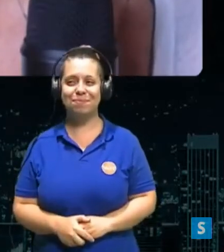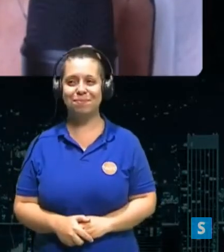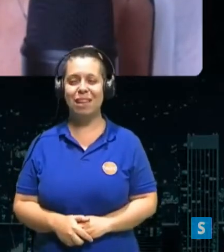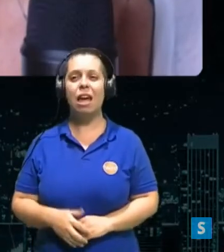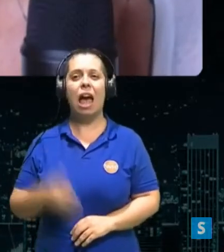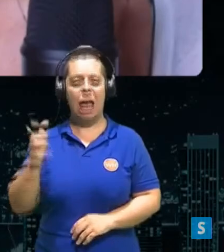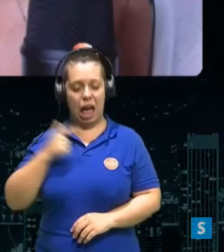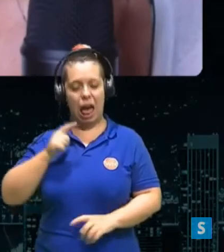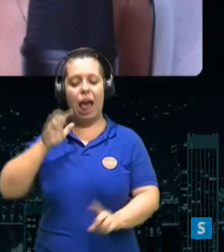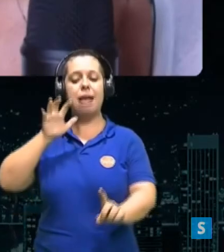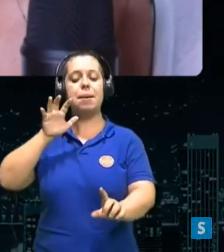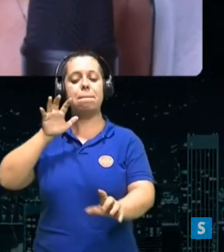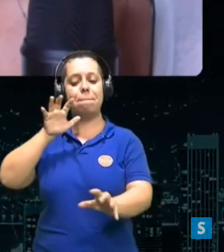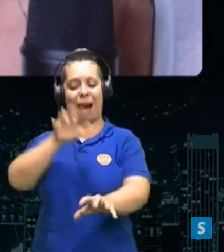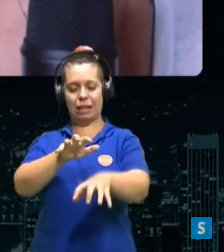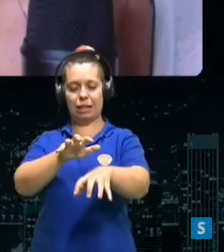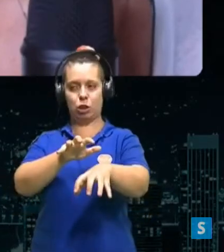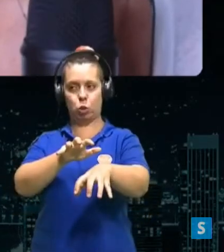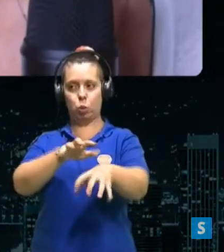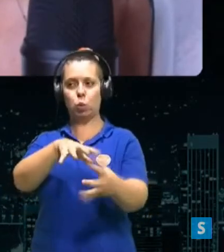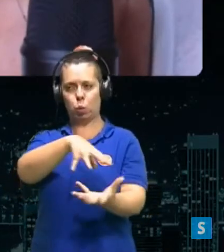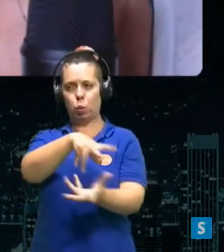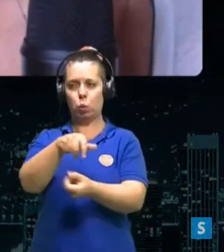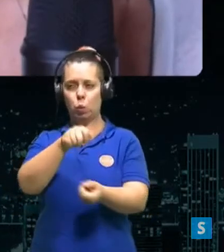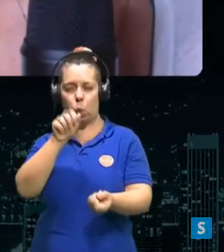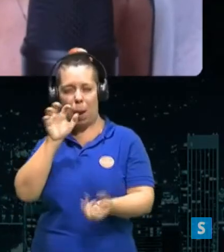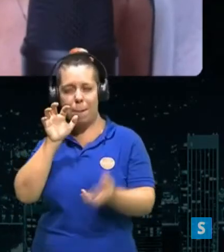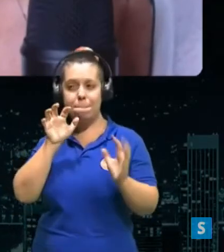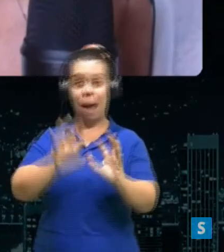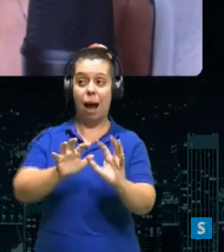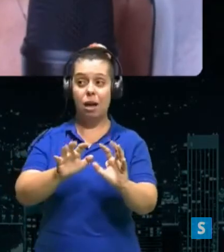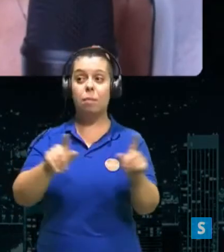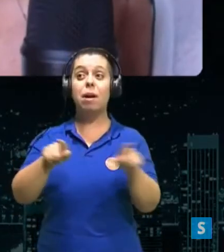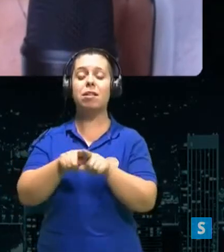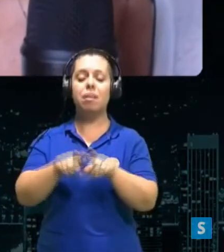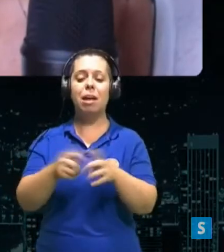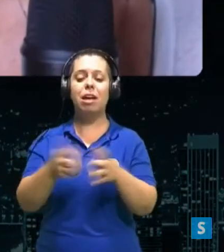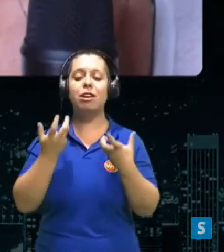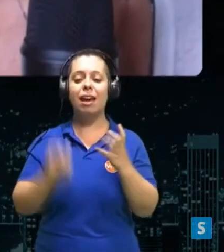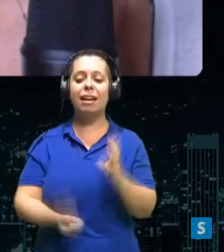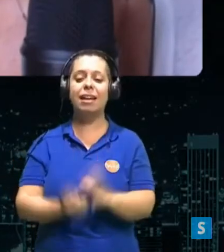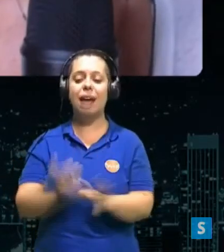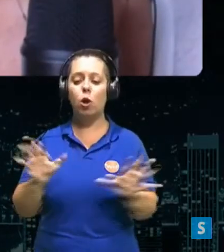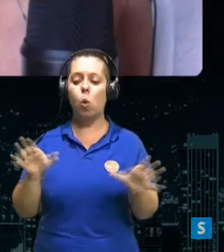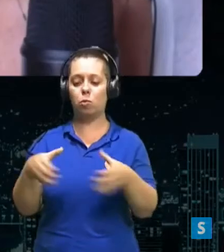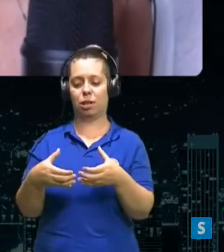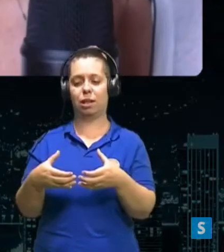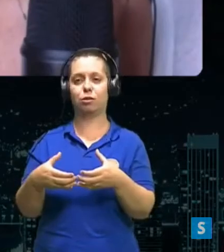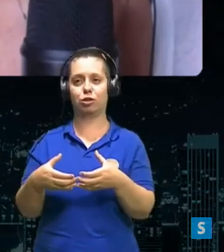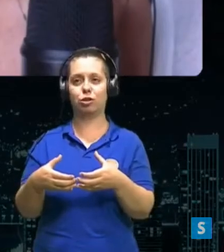com o impacto mas também criar comunidade porque isso é o que é o mais importante